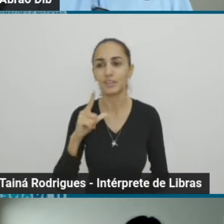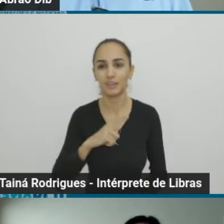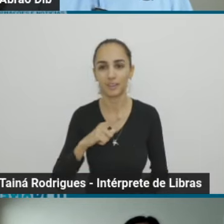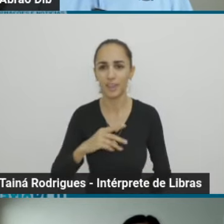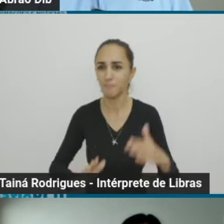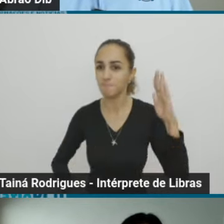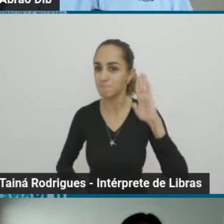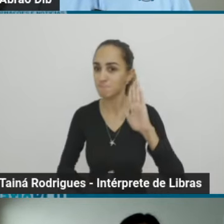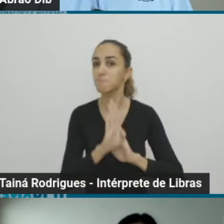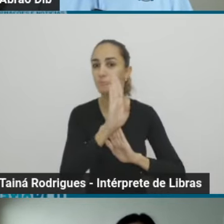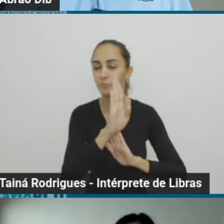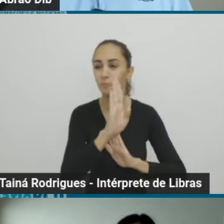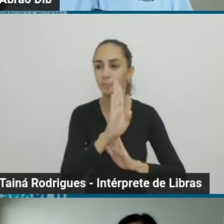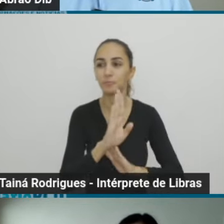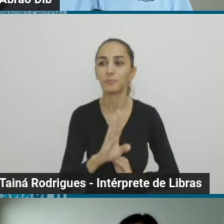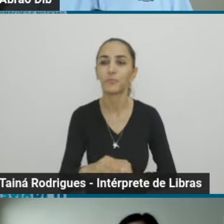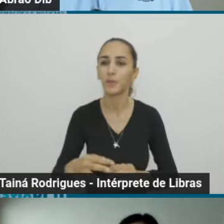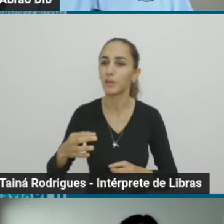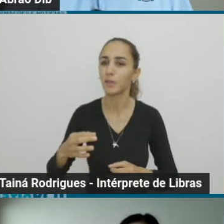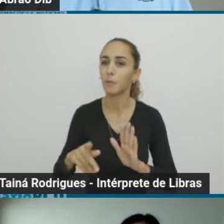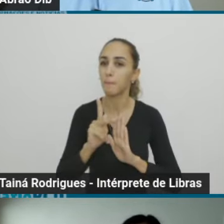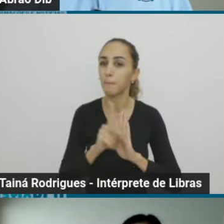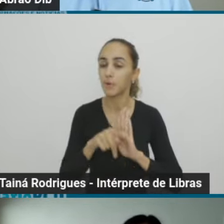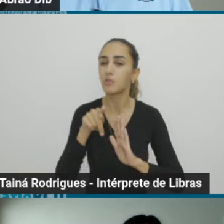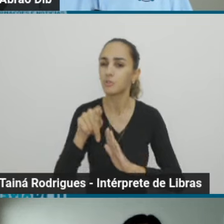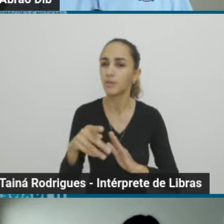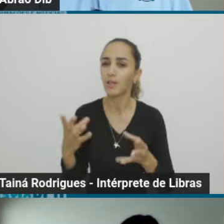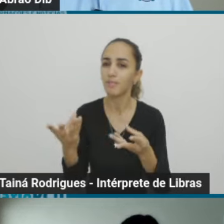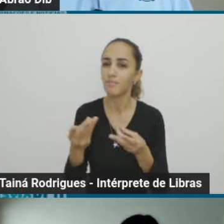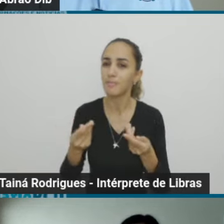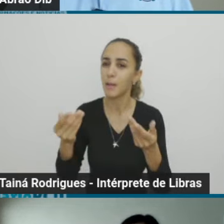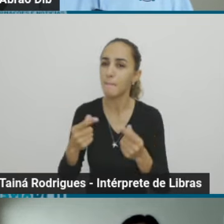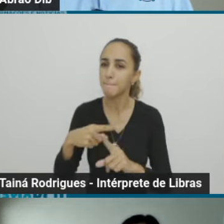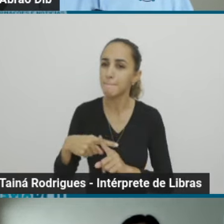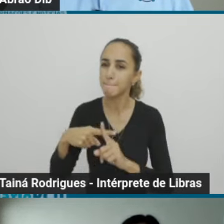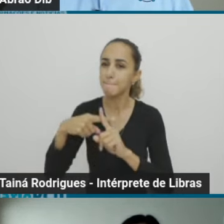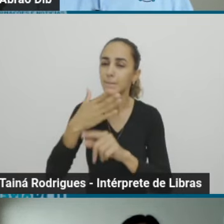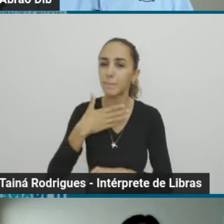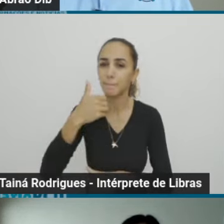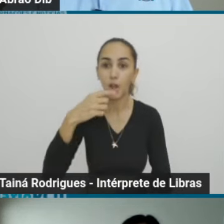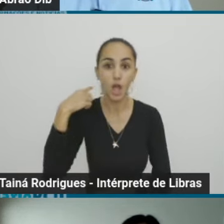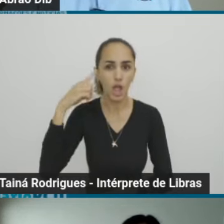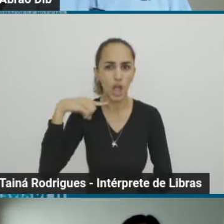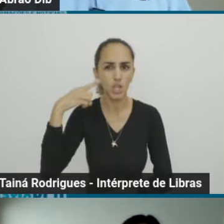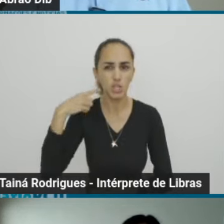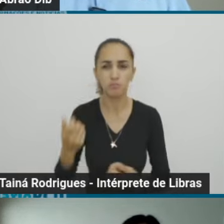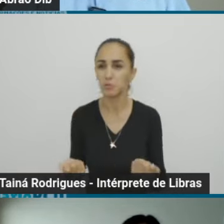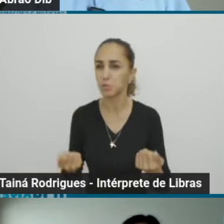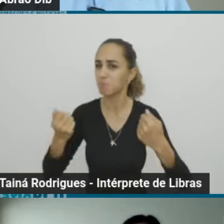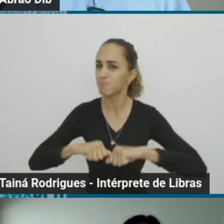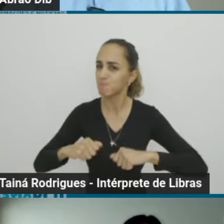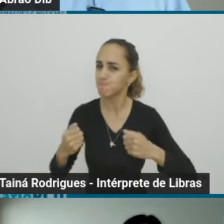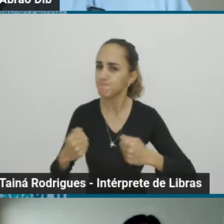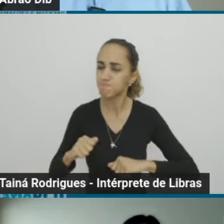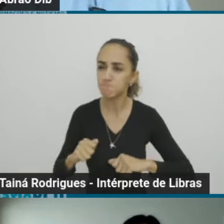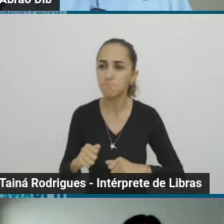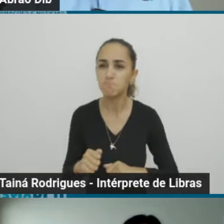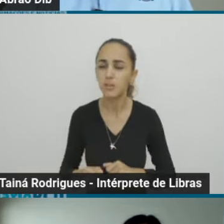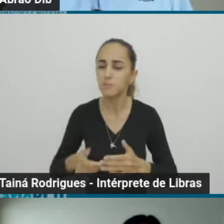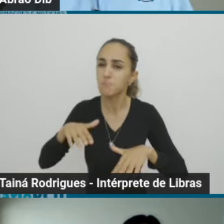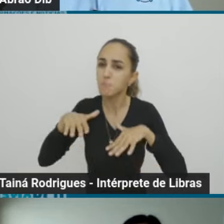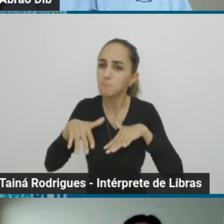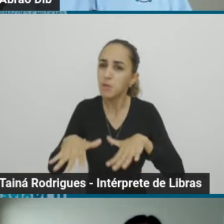seu projeto, que só a qualifica cada vez mais, advogada capacitada, capacitada, qualificada, militante